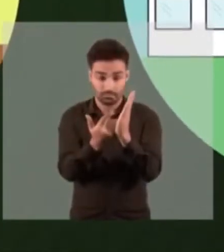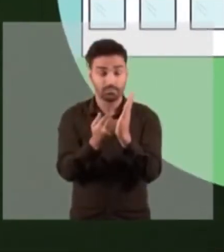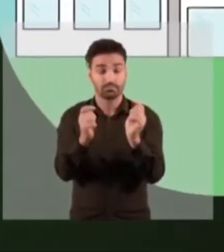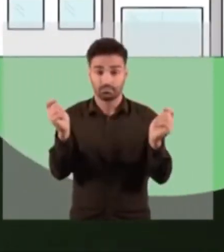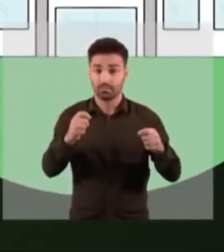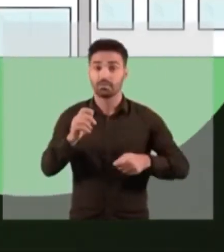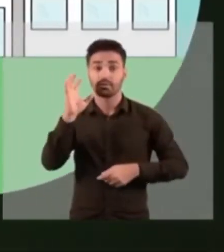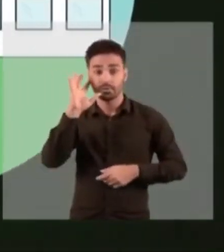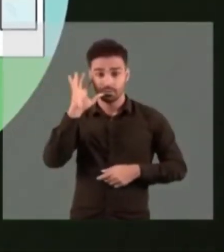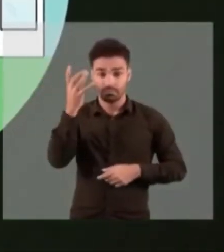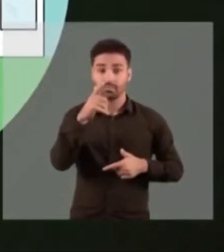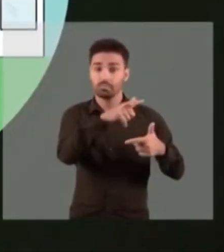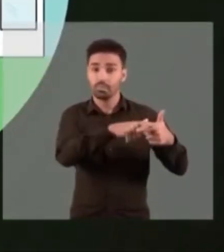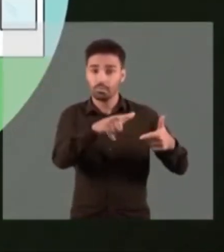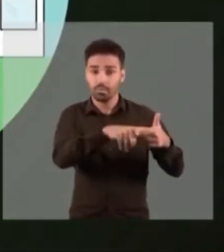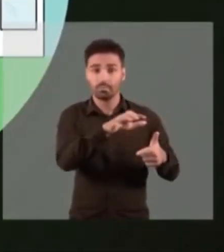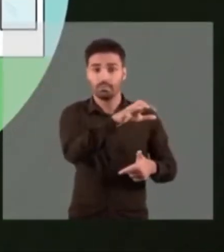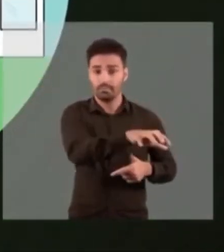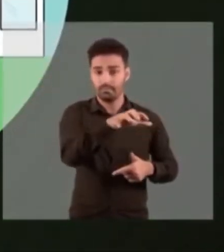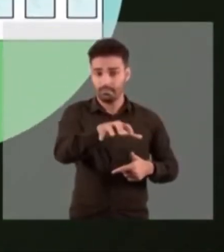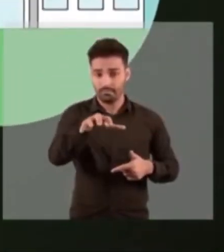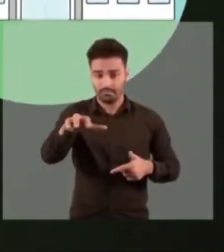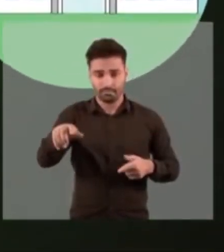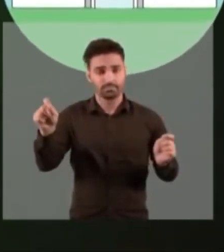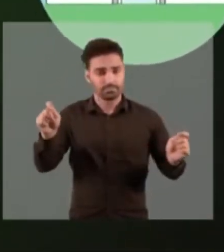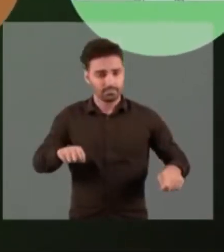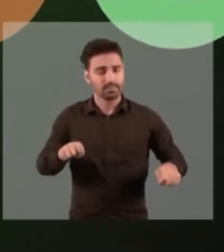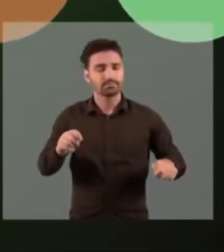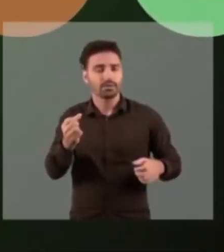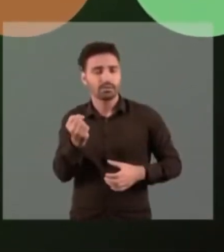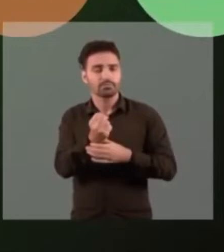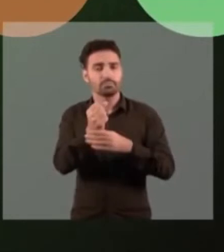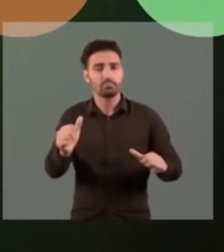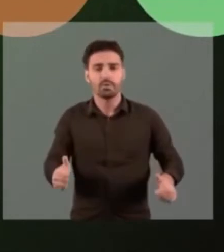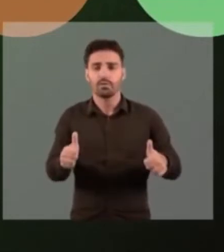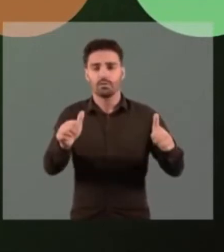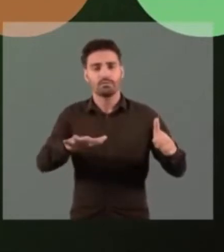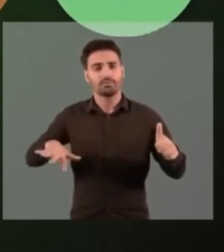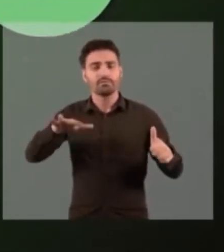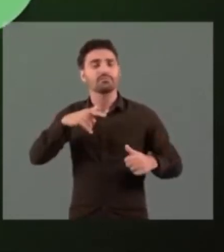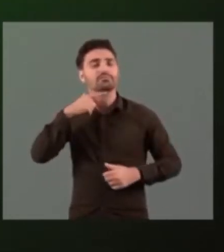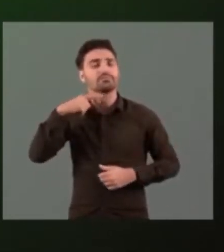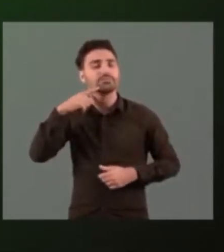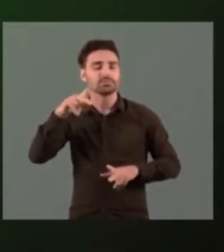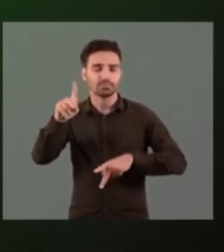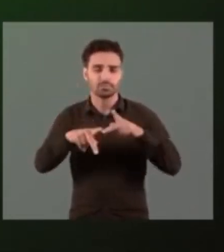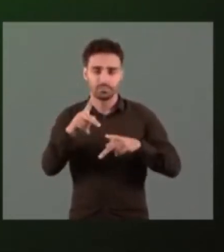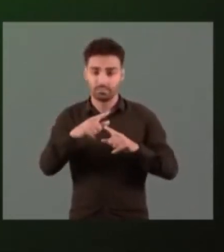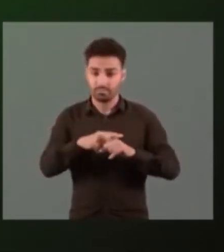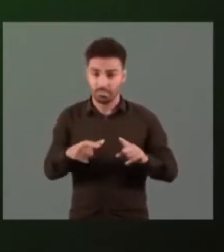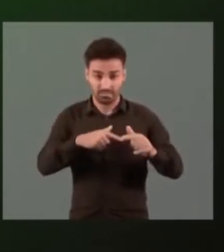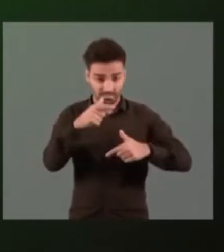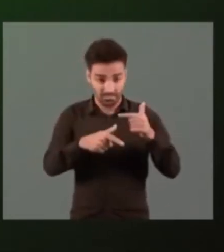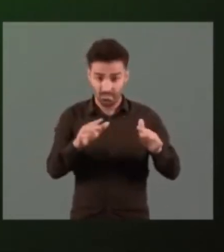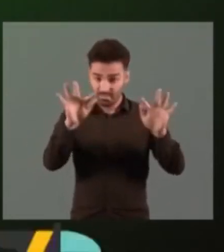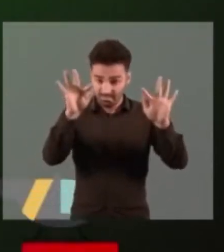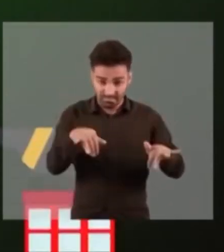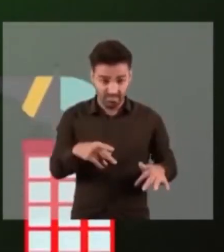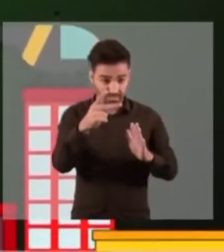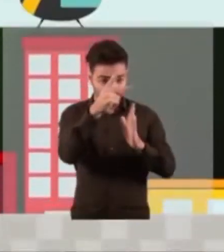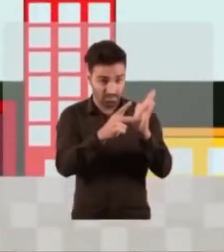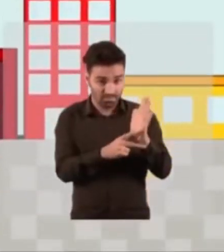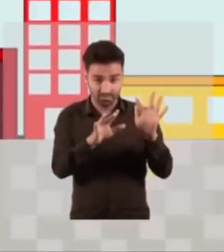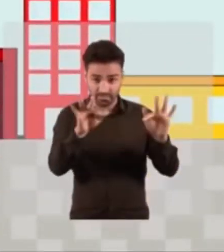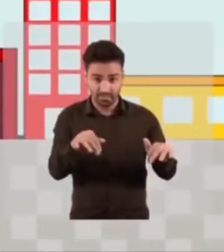resolver problemas em áreas específicas e garantir o melhor interesse público. Mas o trabalho não acaba com a execução dos